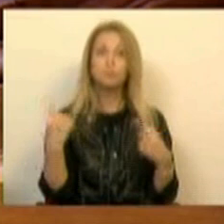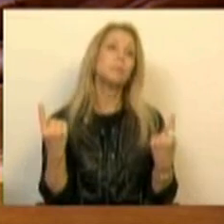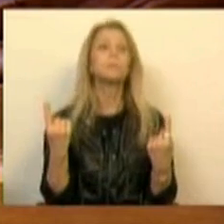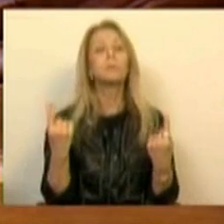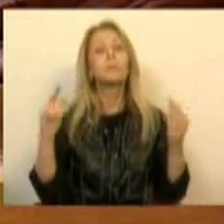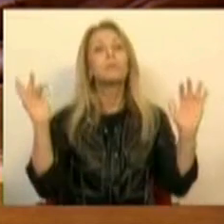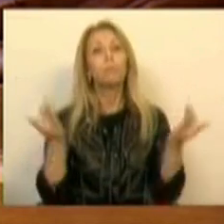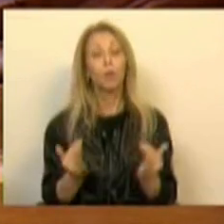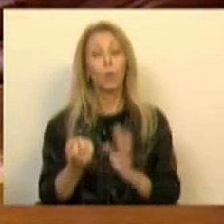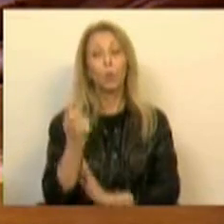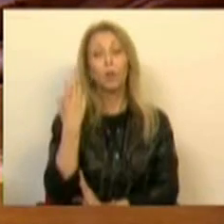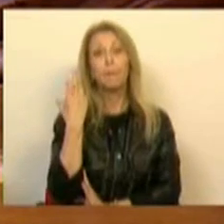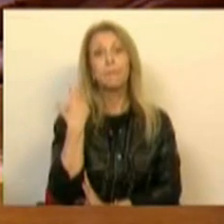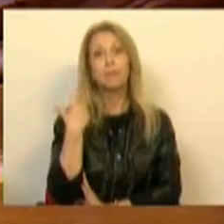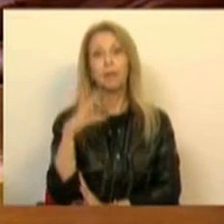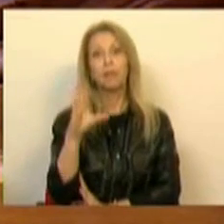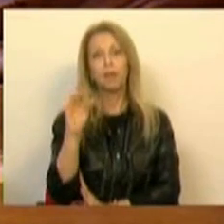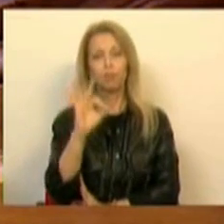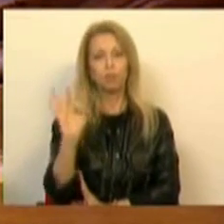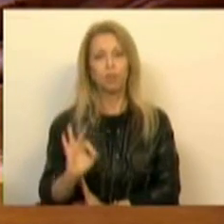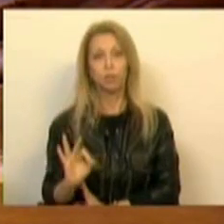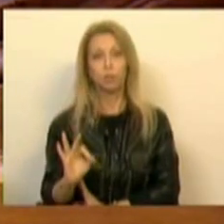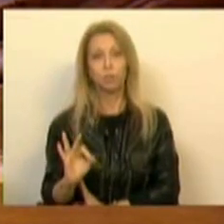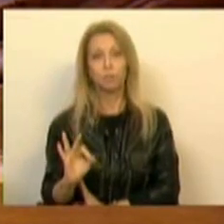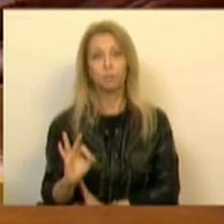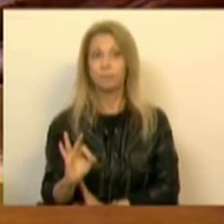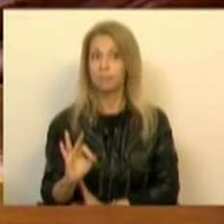A dívida pública reduziu-se o ano passado 10 pontos percentuais,